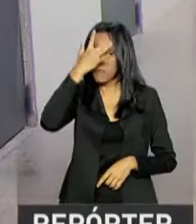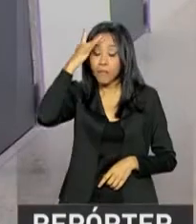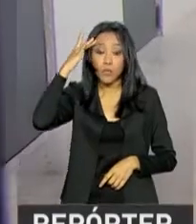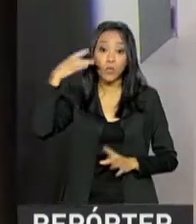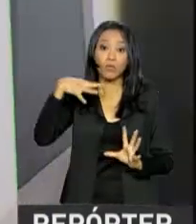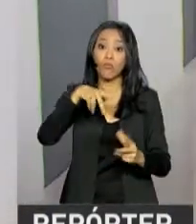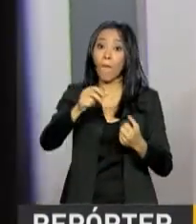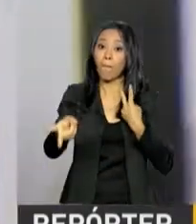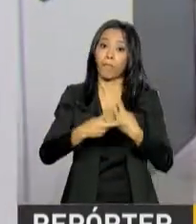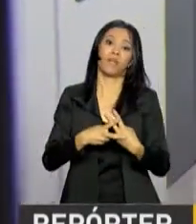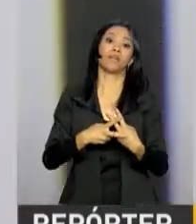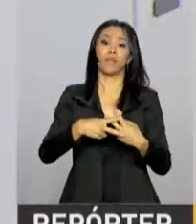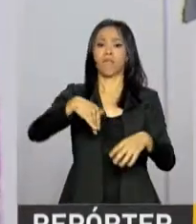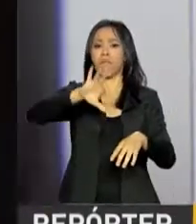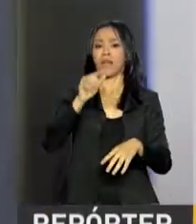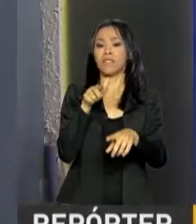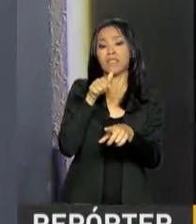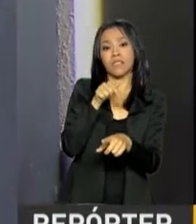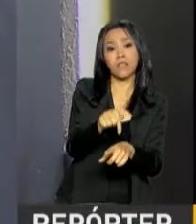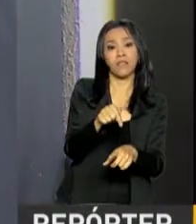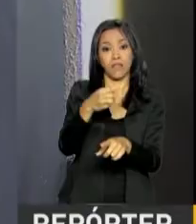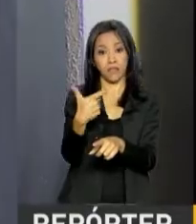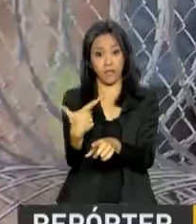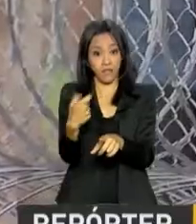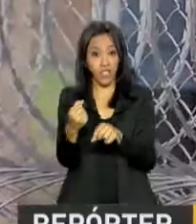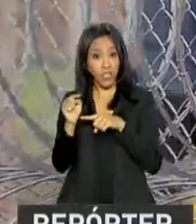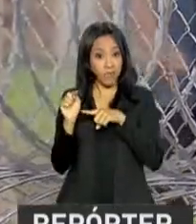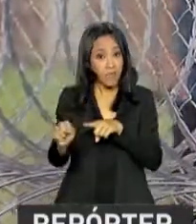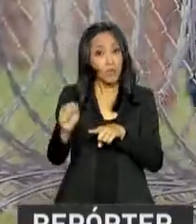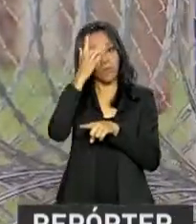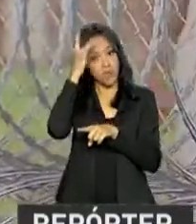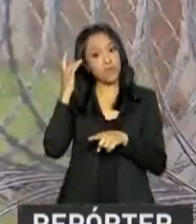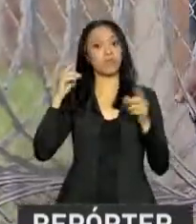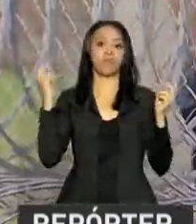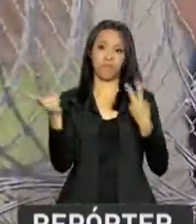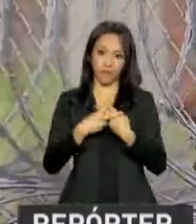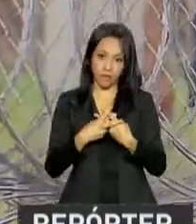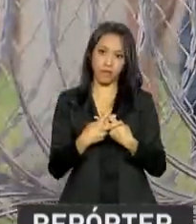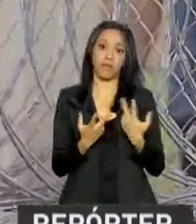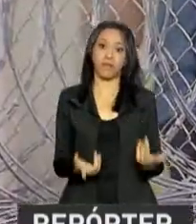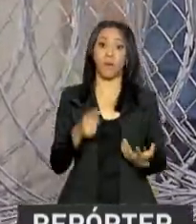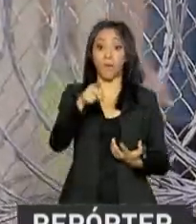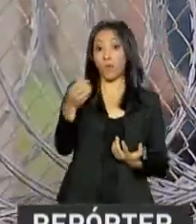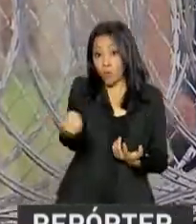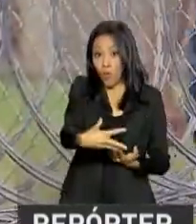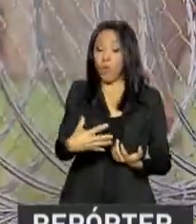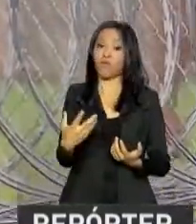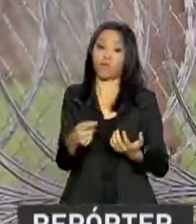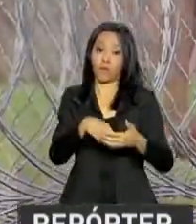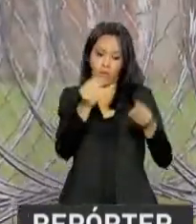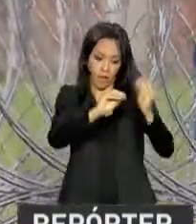com mais de 720 mil pessoas presas com o novo cadastro além de um maior controle sobre o cumprimento